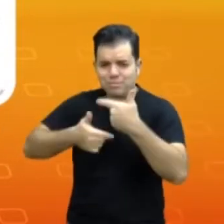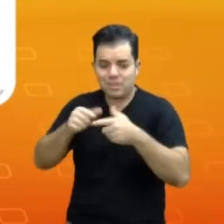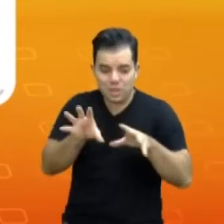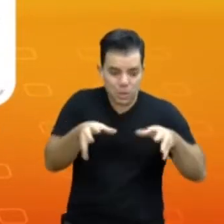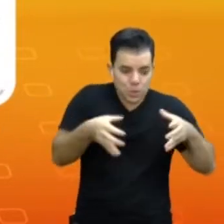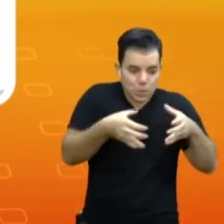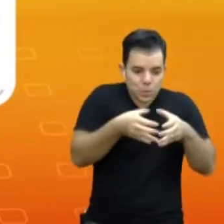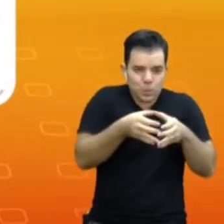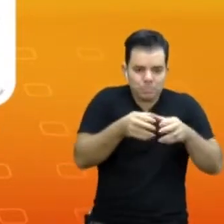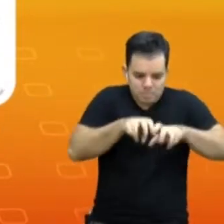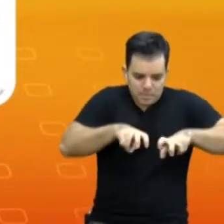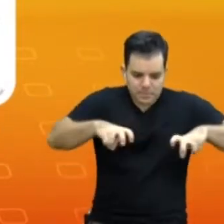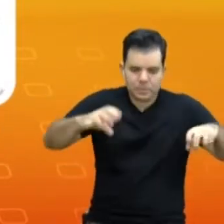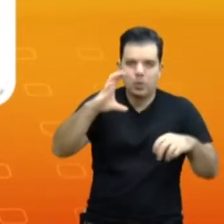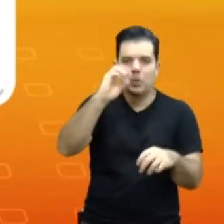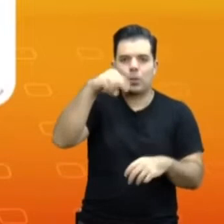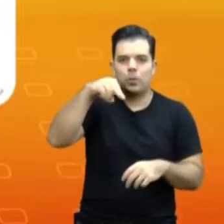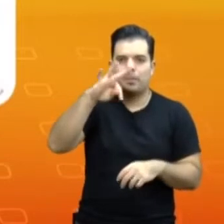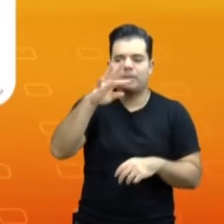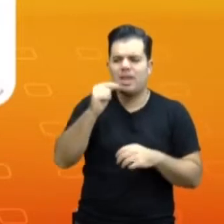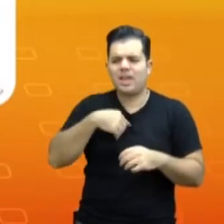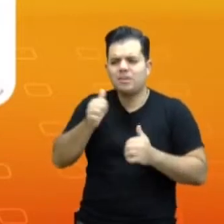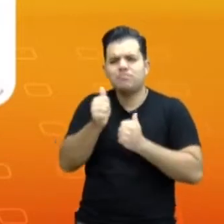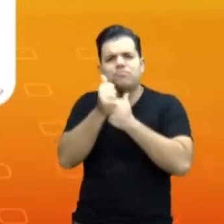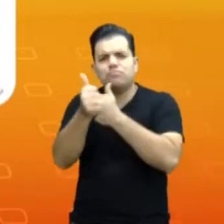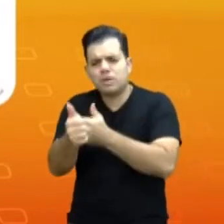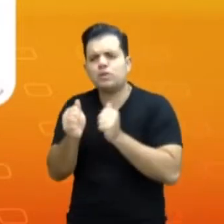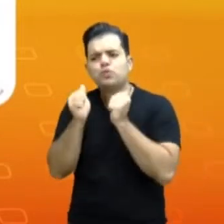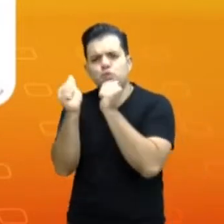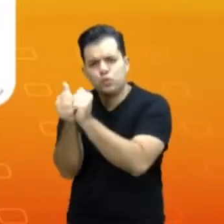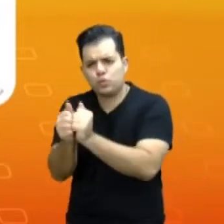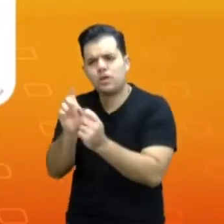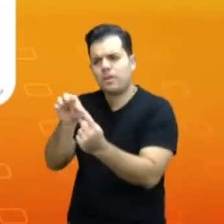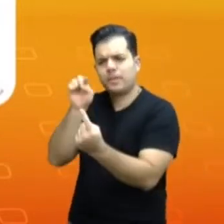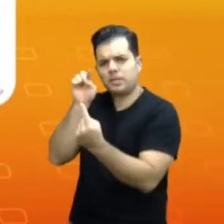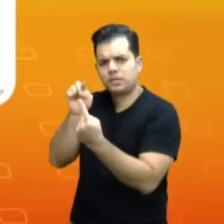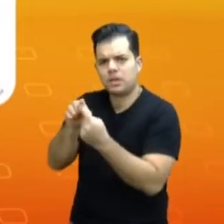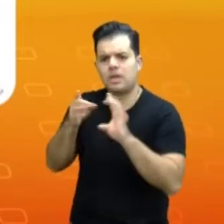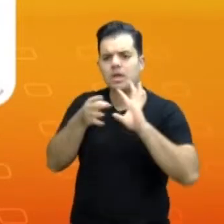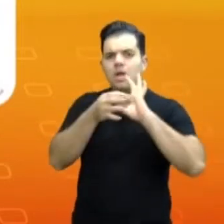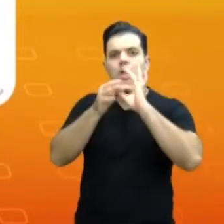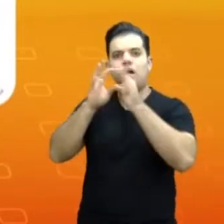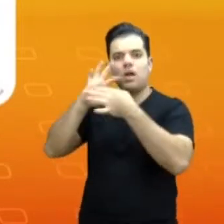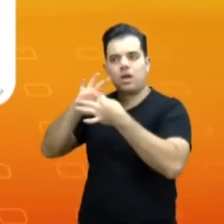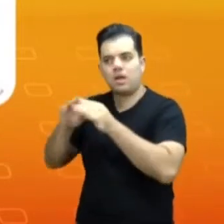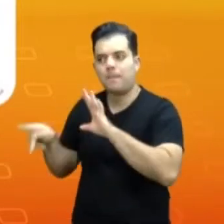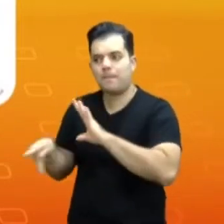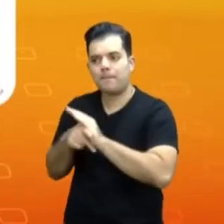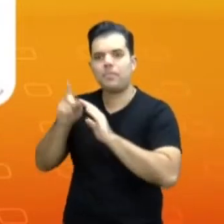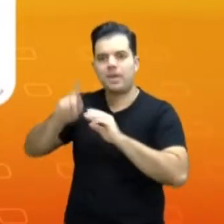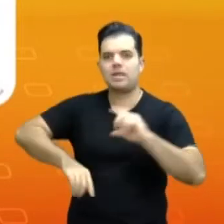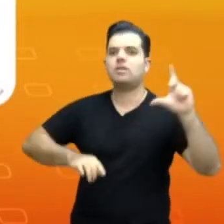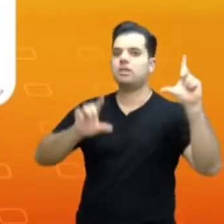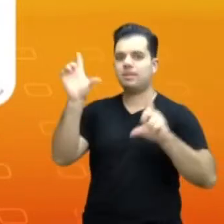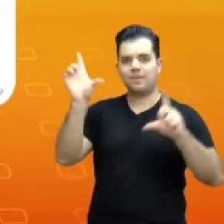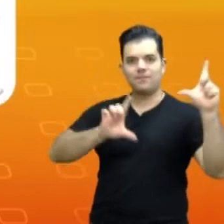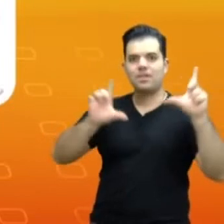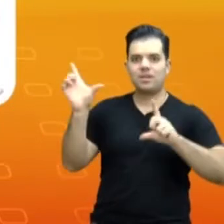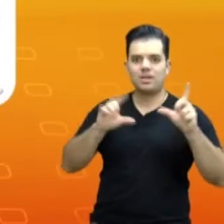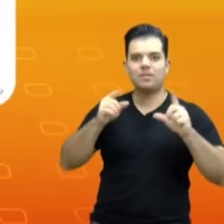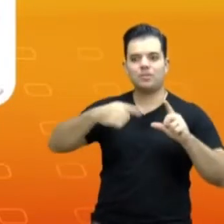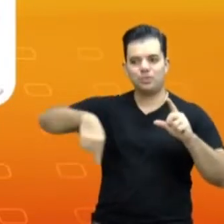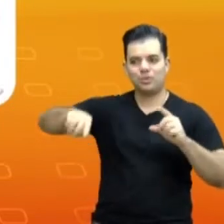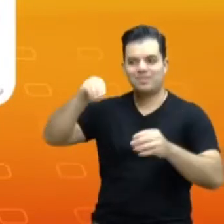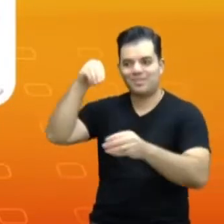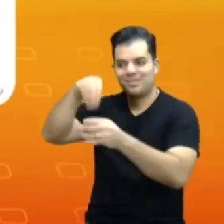plena... ele estava junto no objetivo. Esses jogos são jogos puramente experimentados pela televisão. Nós éramos muito